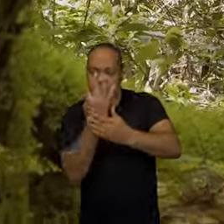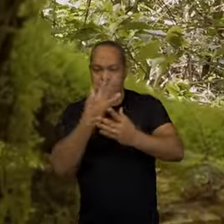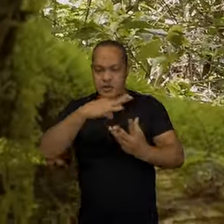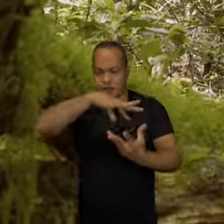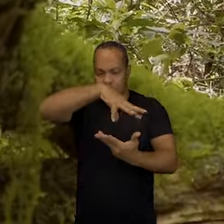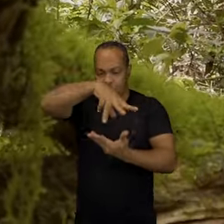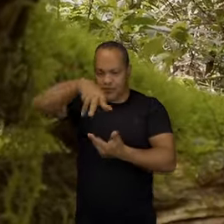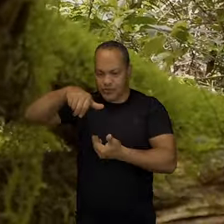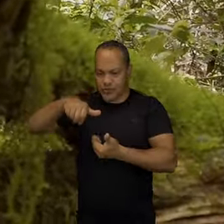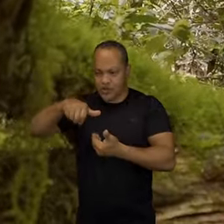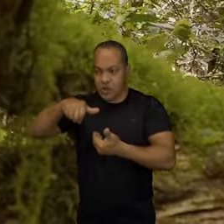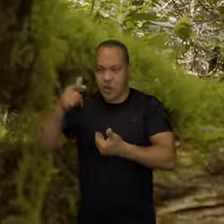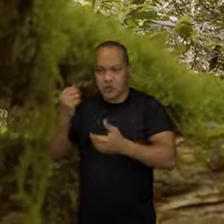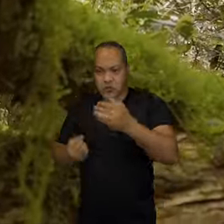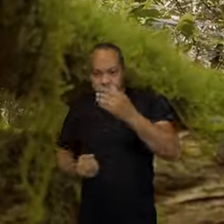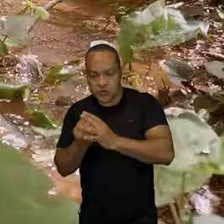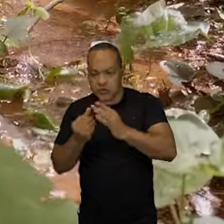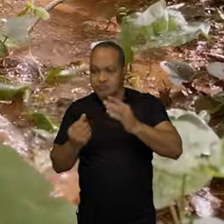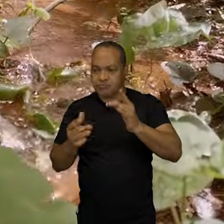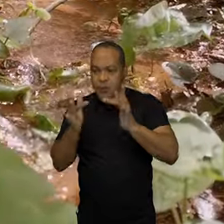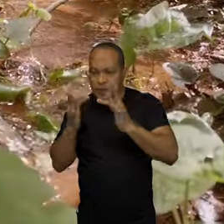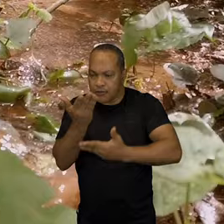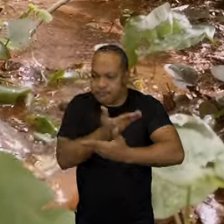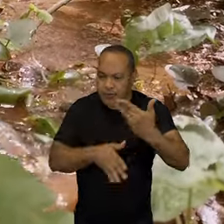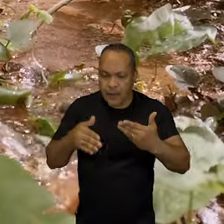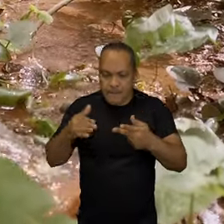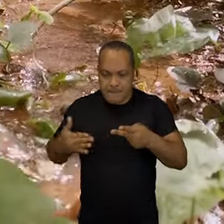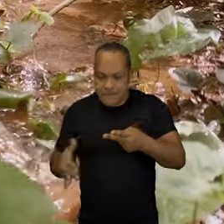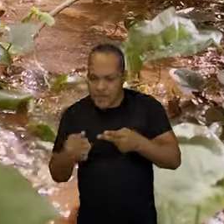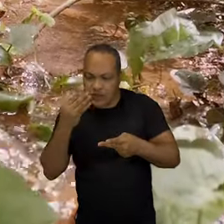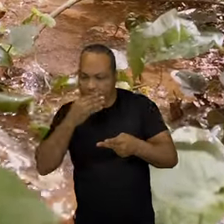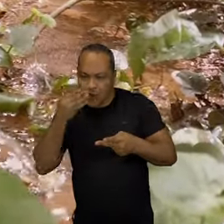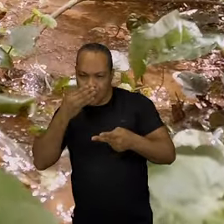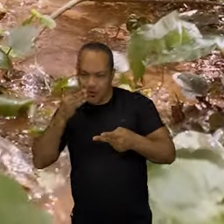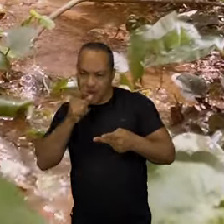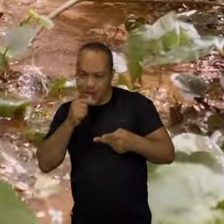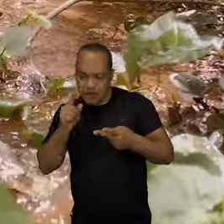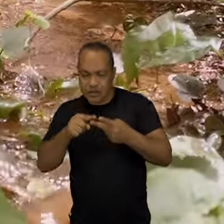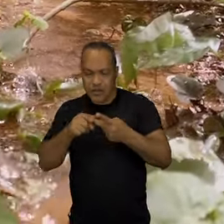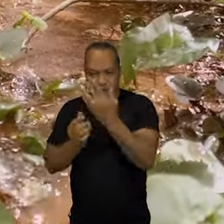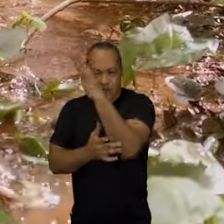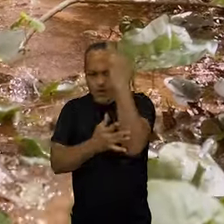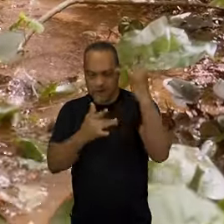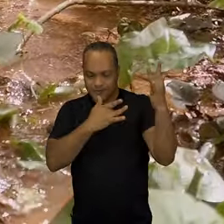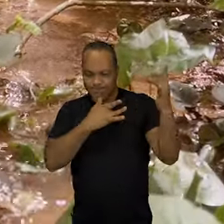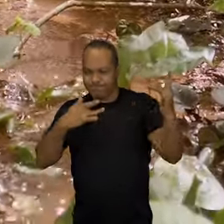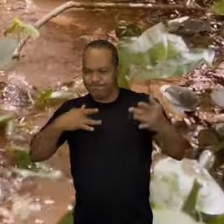Atlântica, criando relações íntimas entre peixes de água doce e a floresta